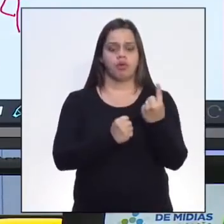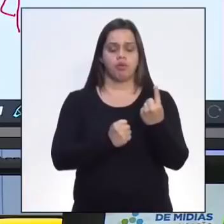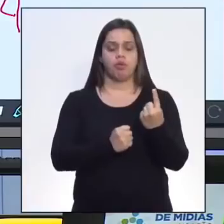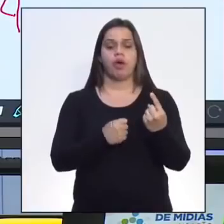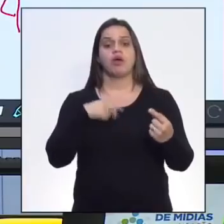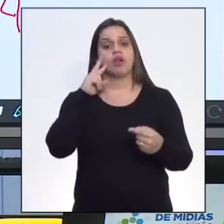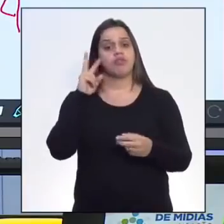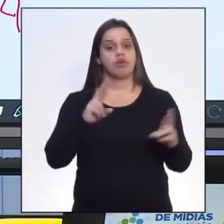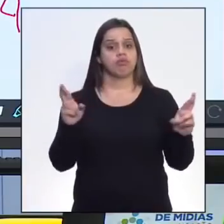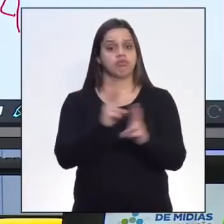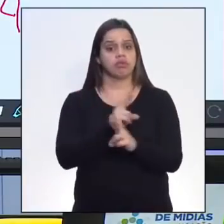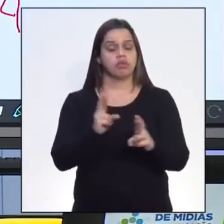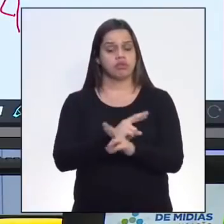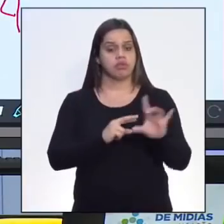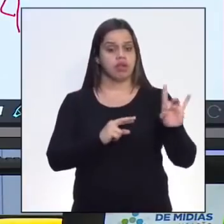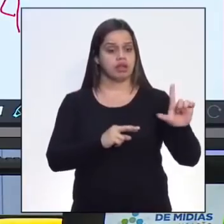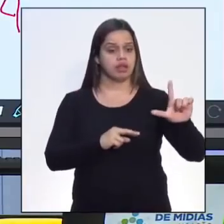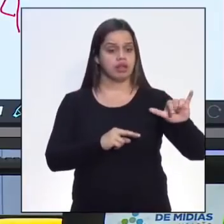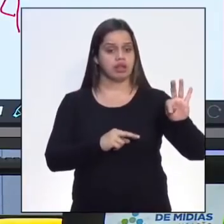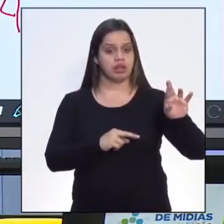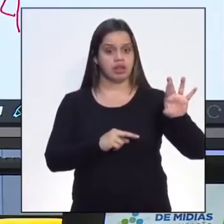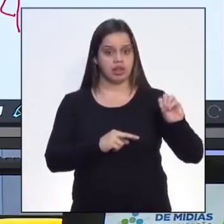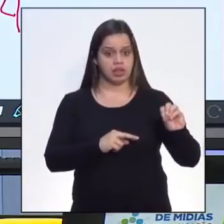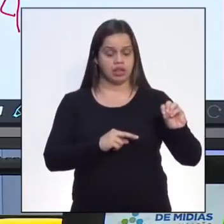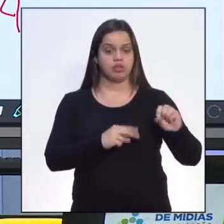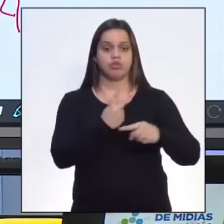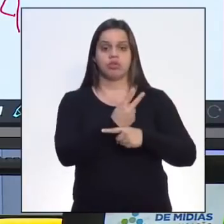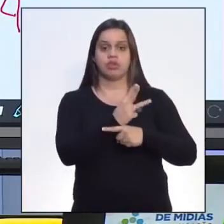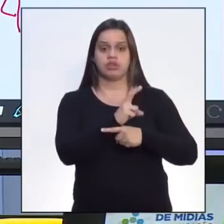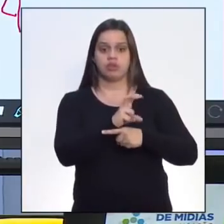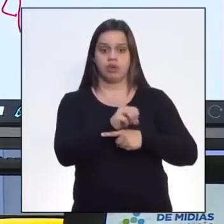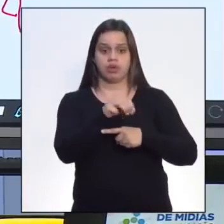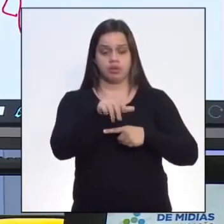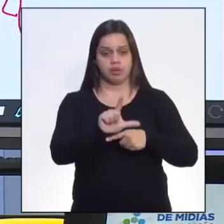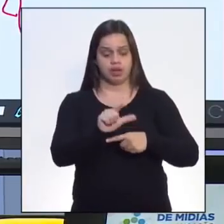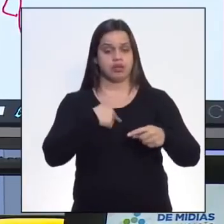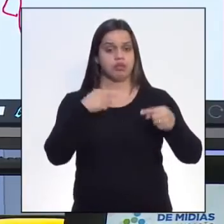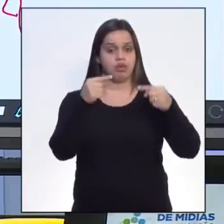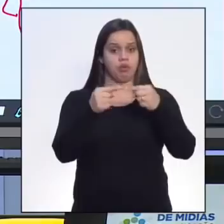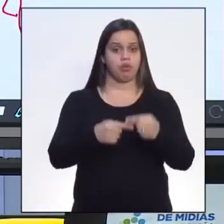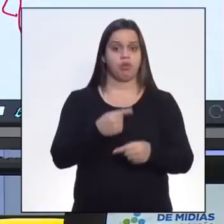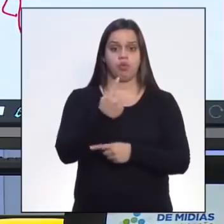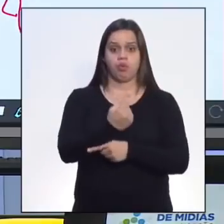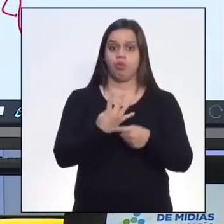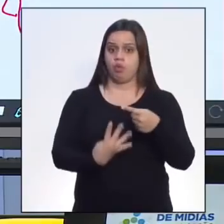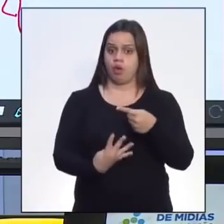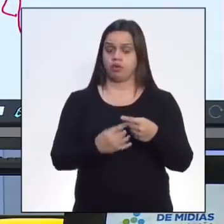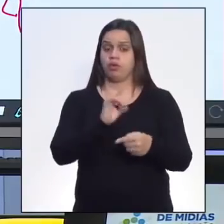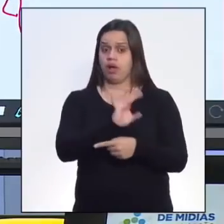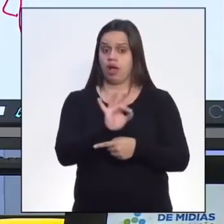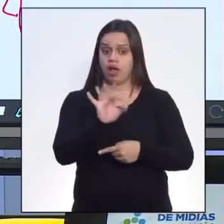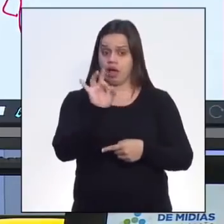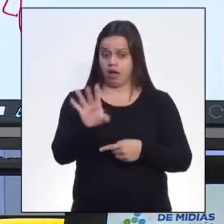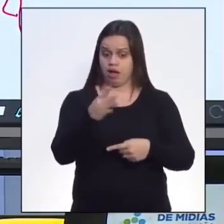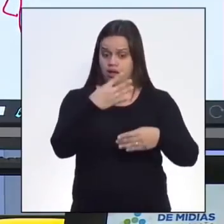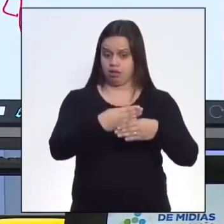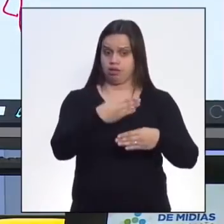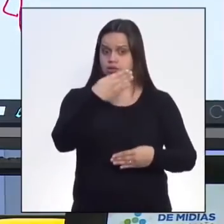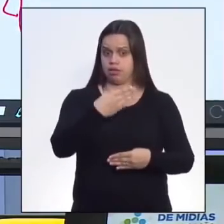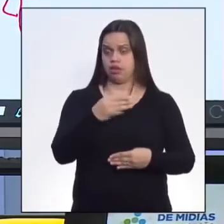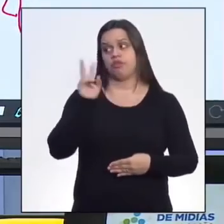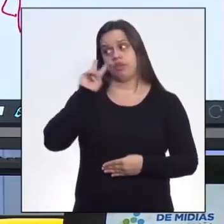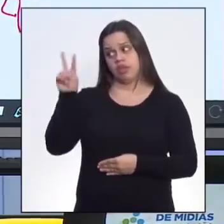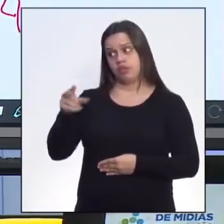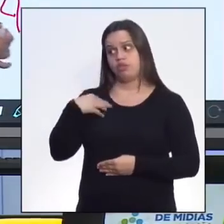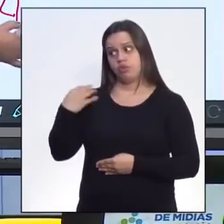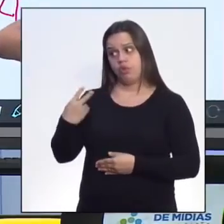litro. 250 ml equivale a 1/4 de litro. Ou seja, em cada parede, me corrija se eu